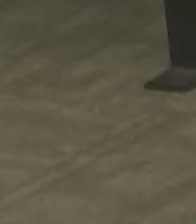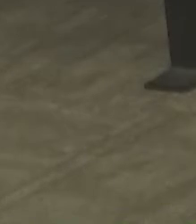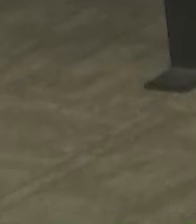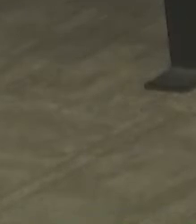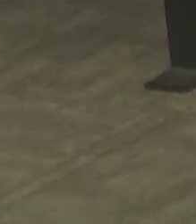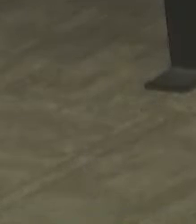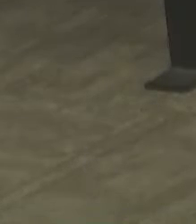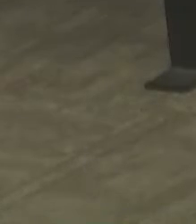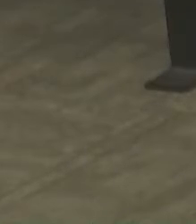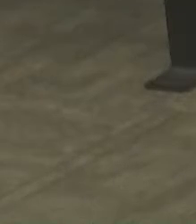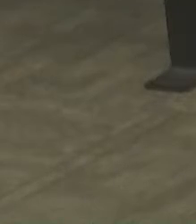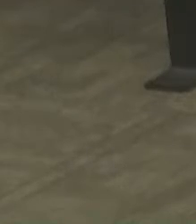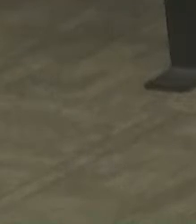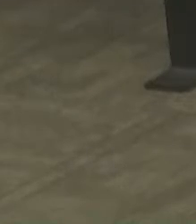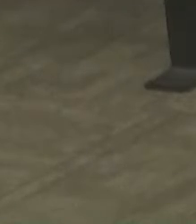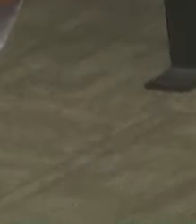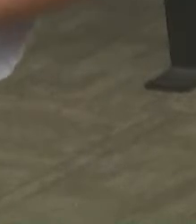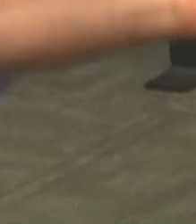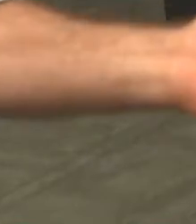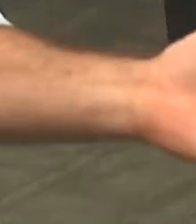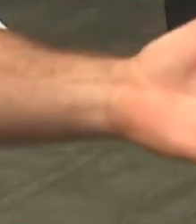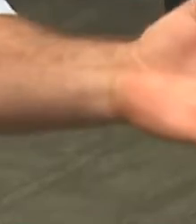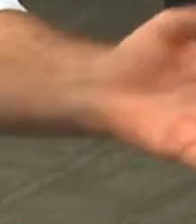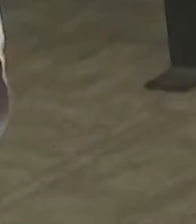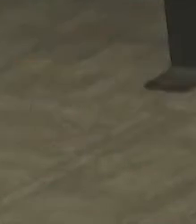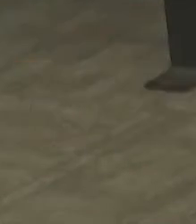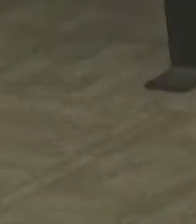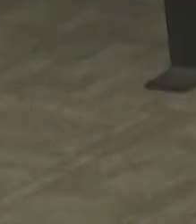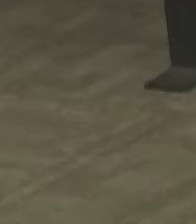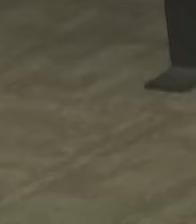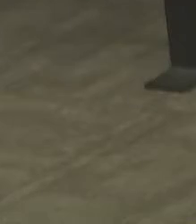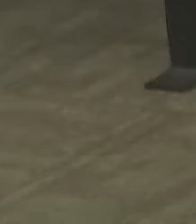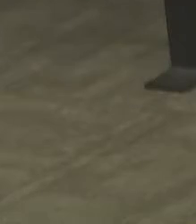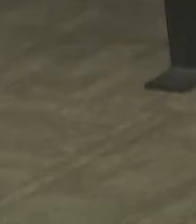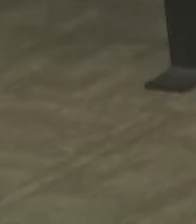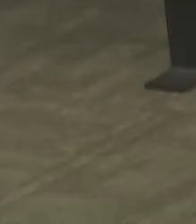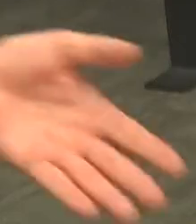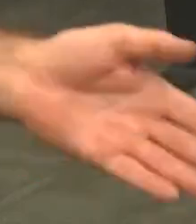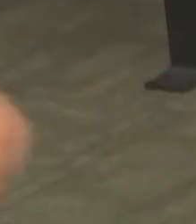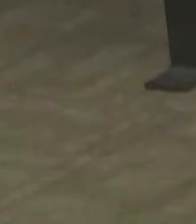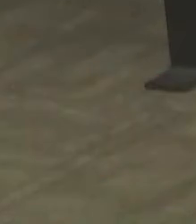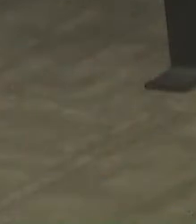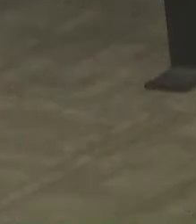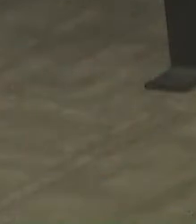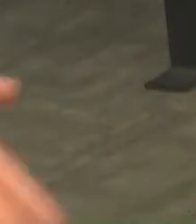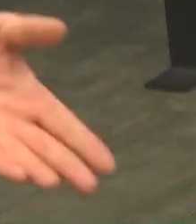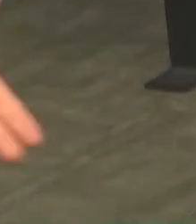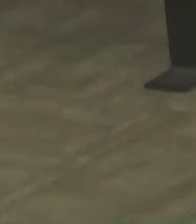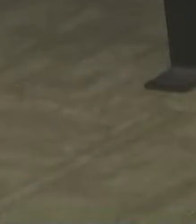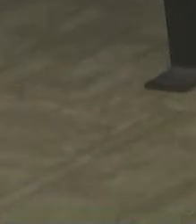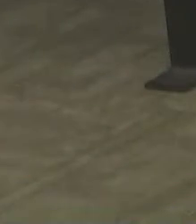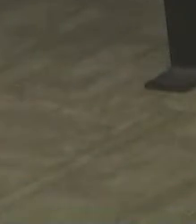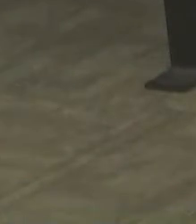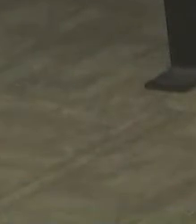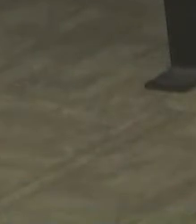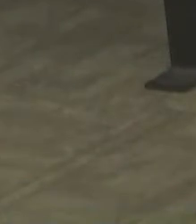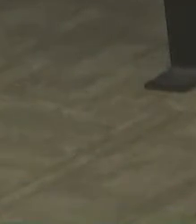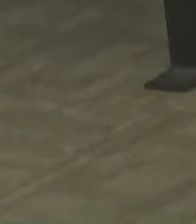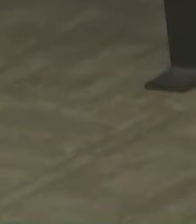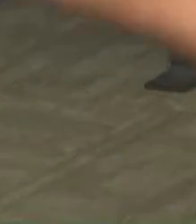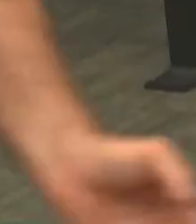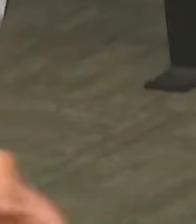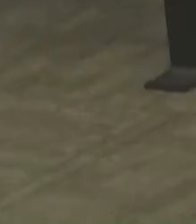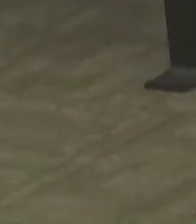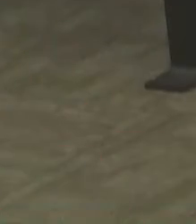Curitiba. Mas é isso que precisa fazer, todo mundo e tal. E a gente aqui não consegue fazer. Pô. Nós que somos